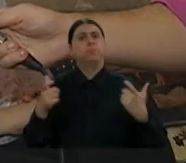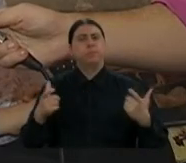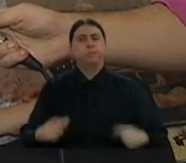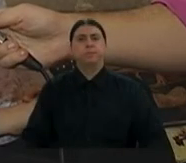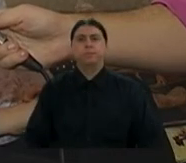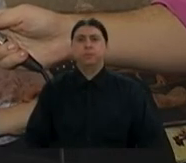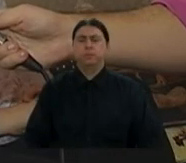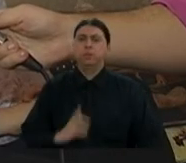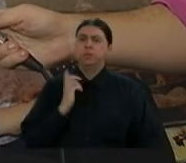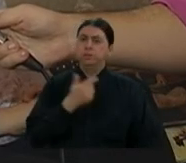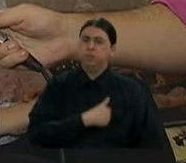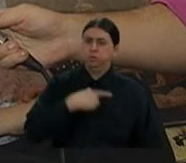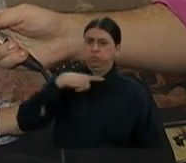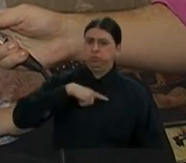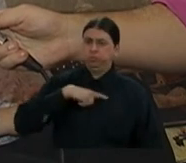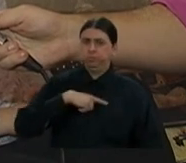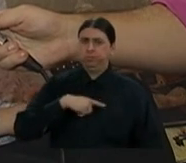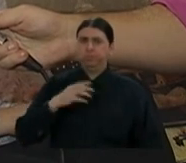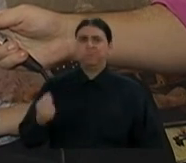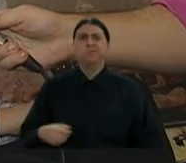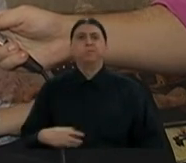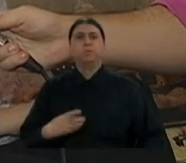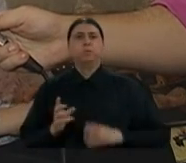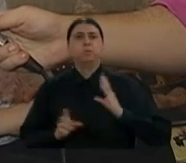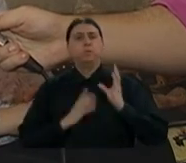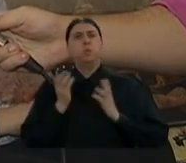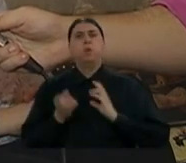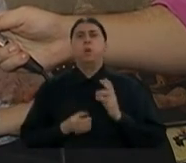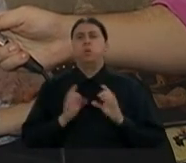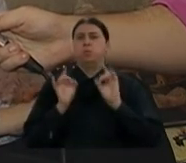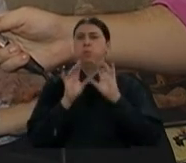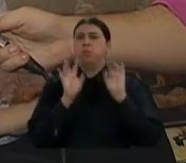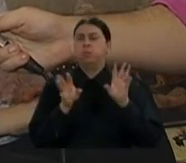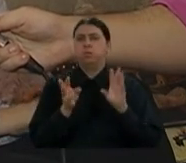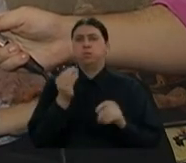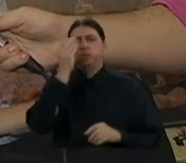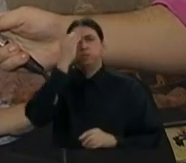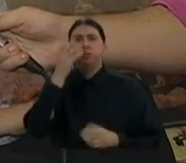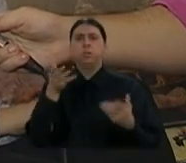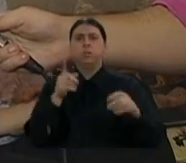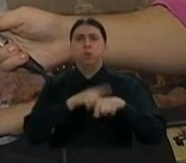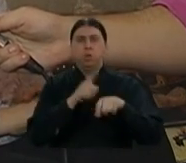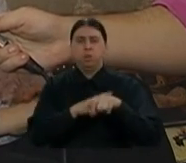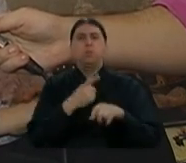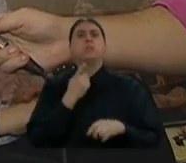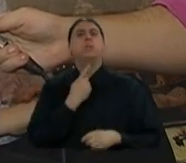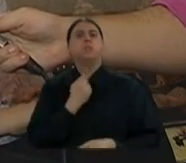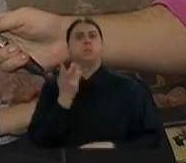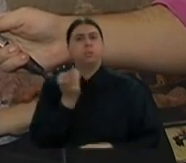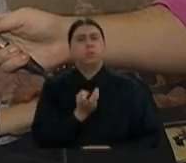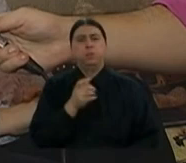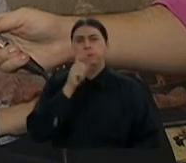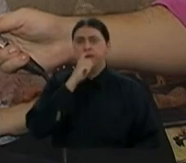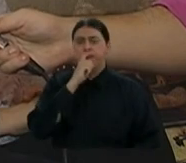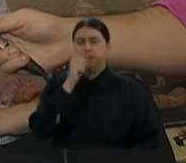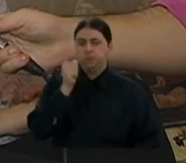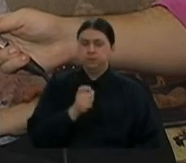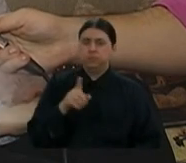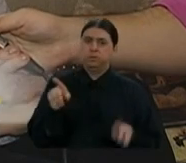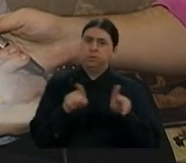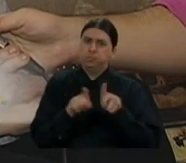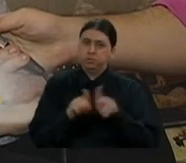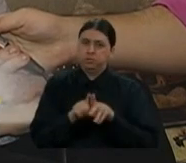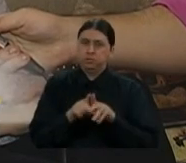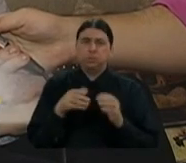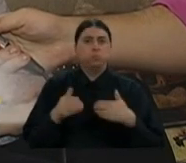gente tinha à disposição que eu acho que é o principal elemento nessa hora é a vontade de ser pai de um